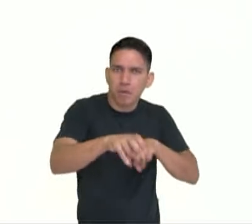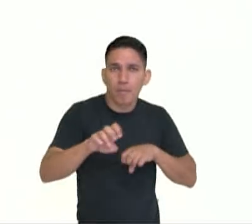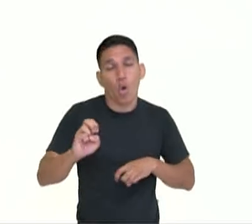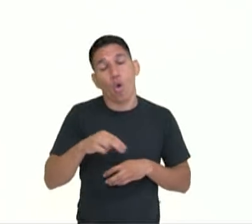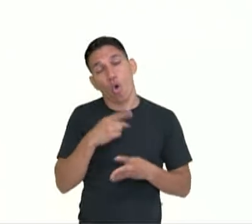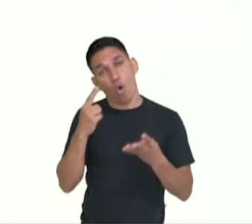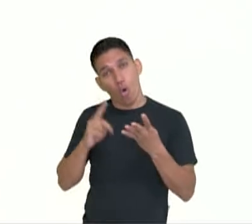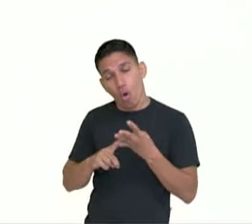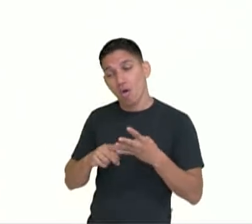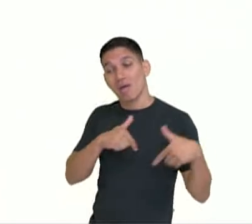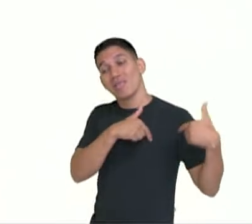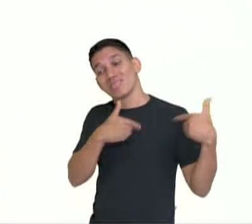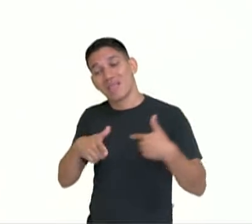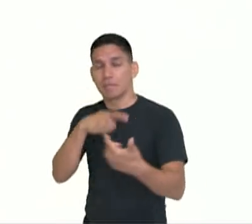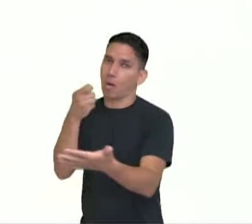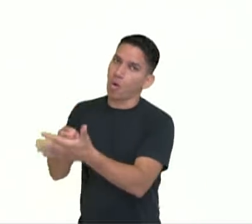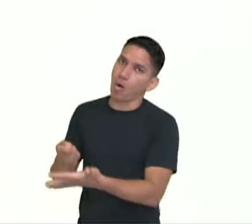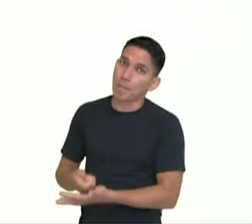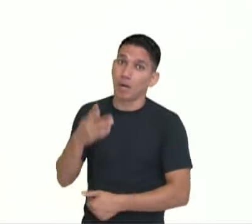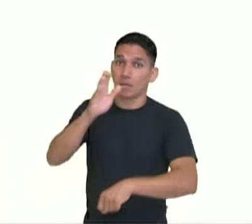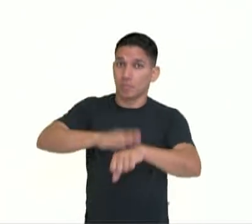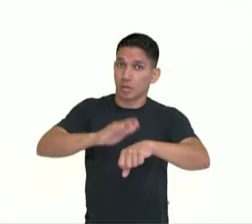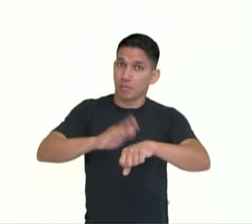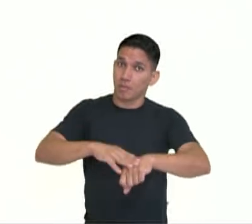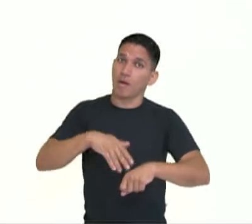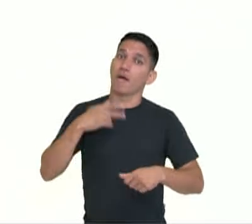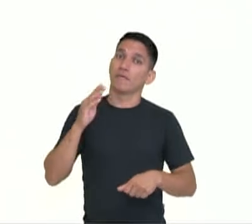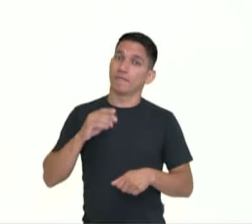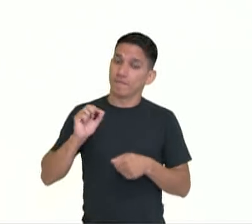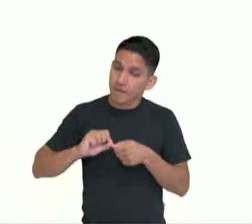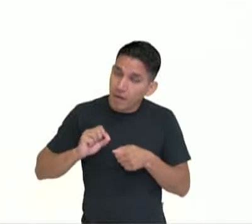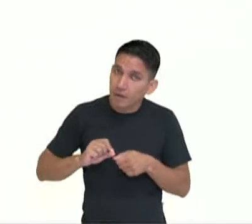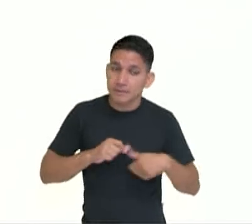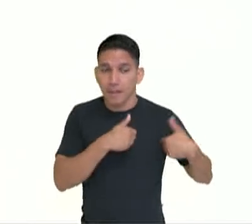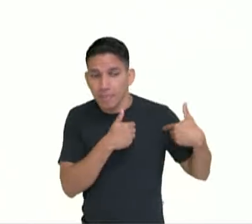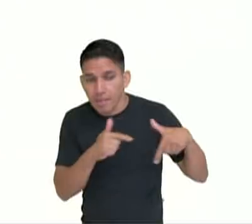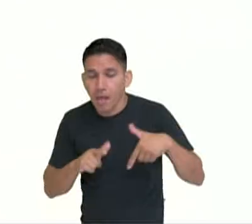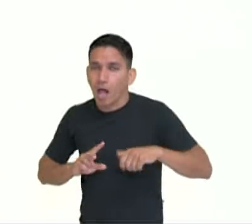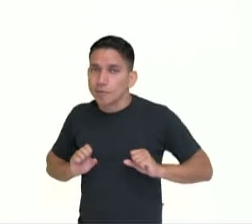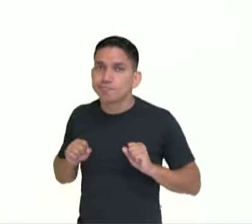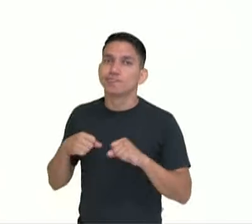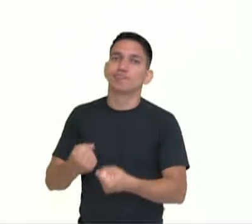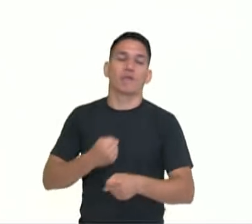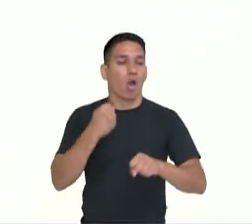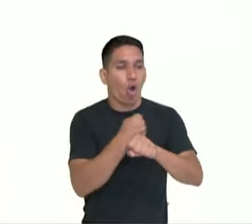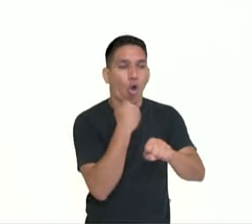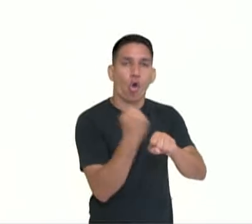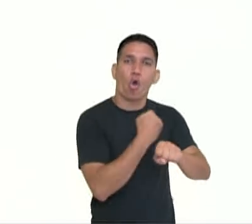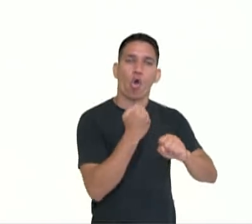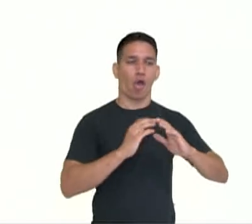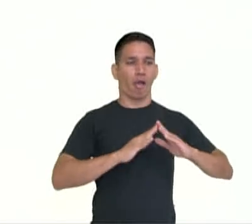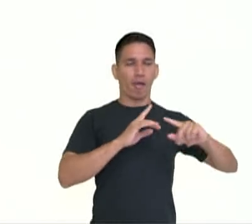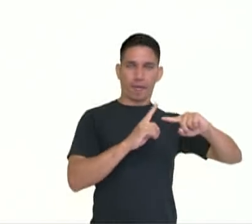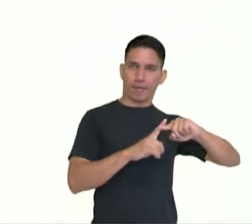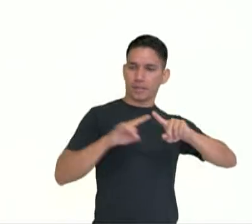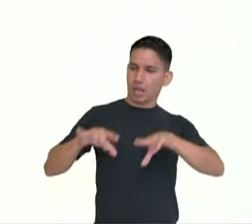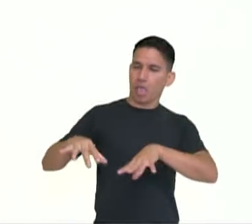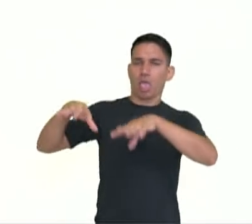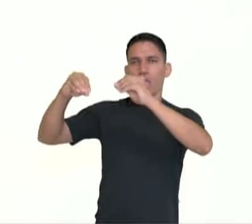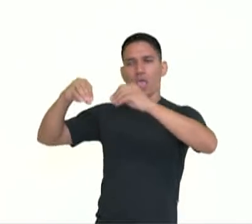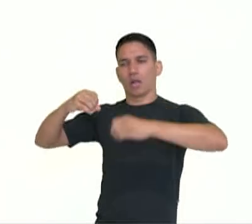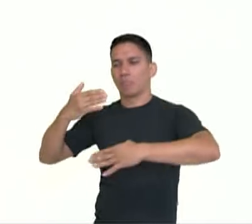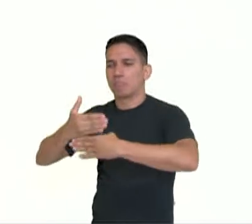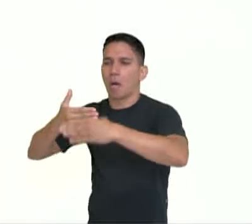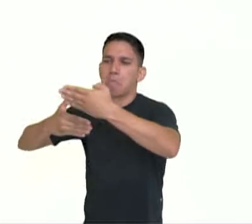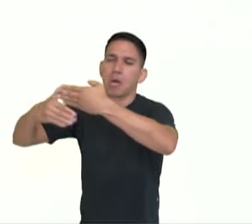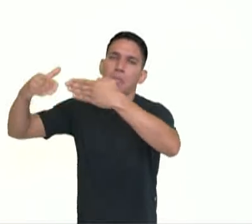obrigatório. Então você pagava seu imposto você mesmo indo trabalhar pessoalmente na construção de templos, palácios, talvez uma muralha para ajudar